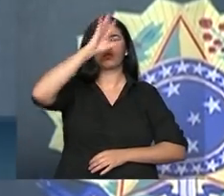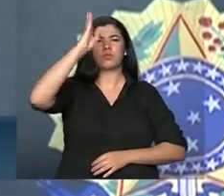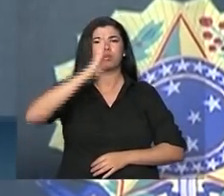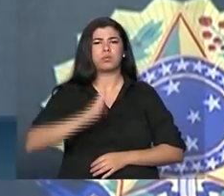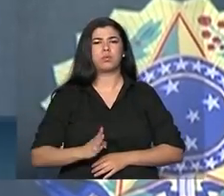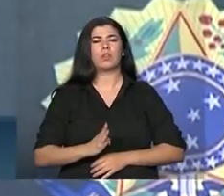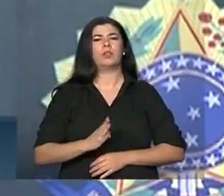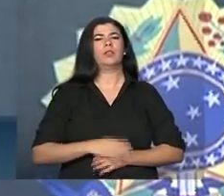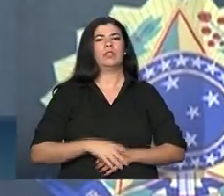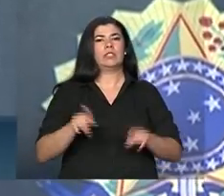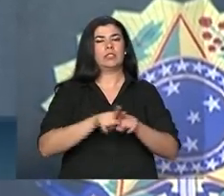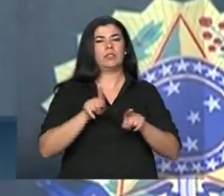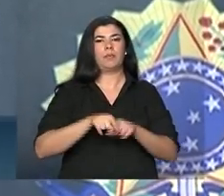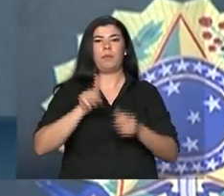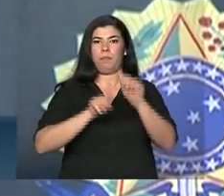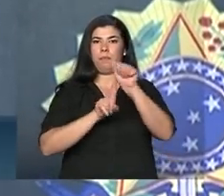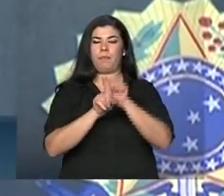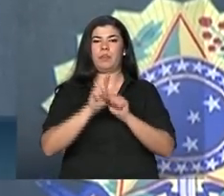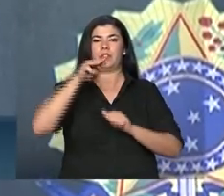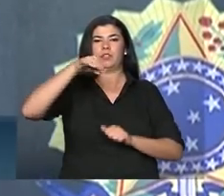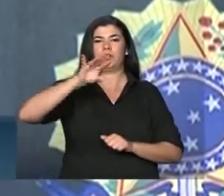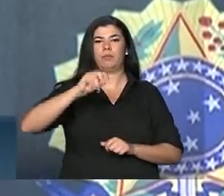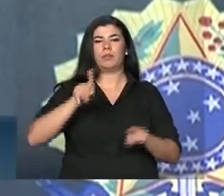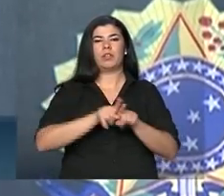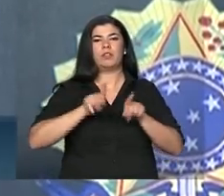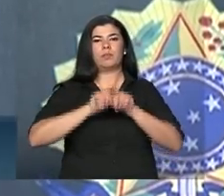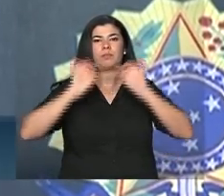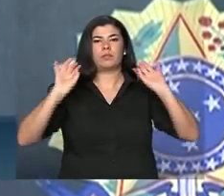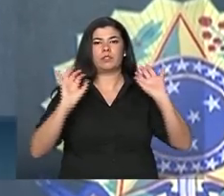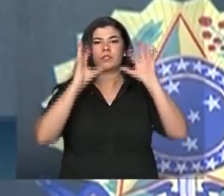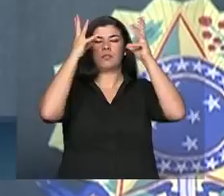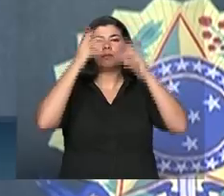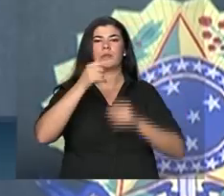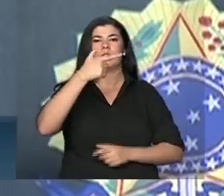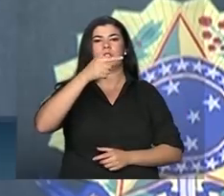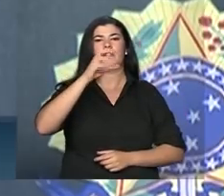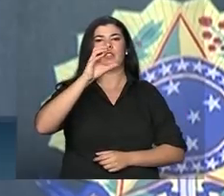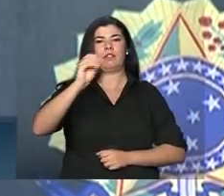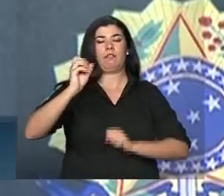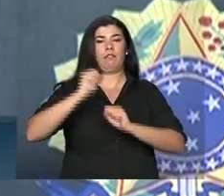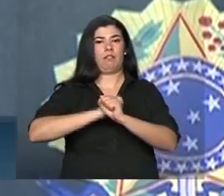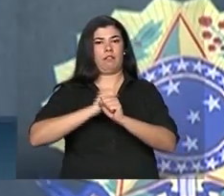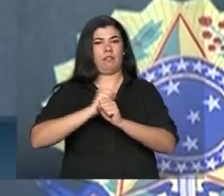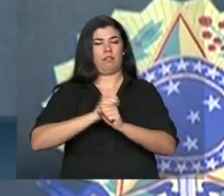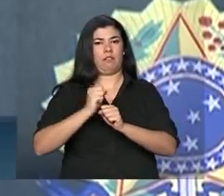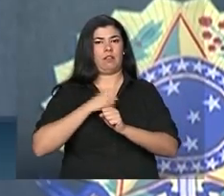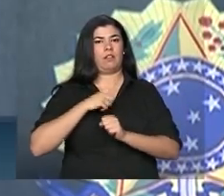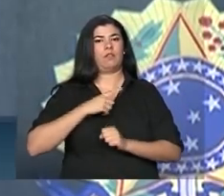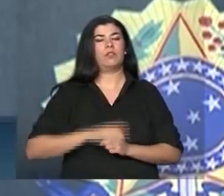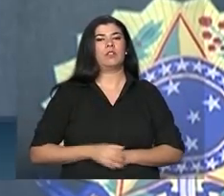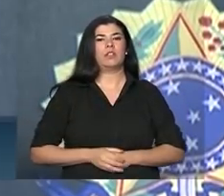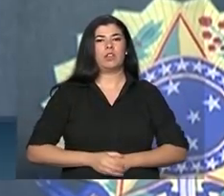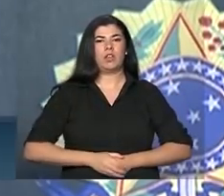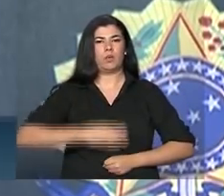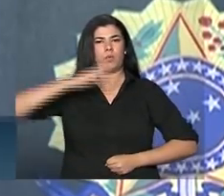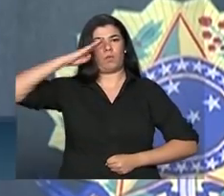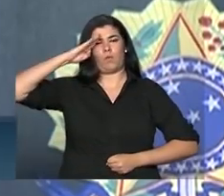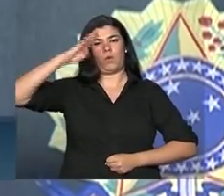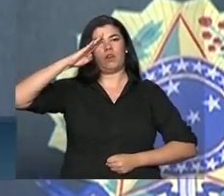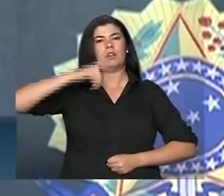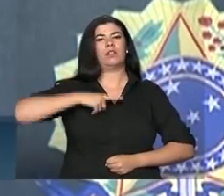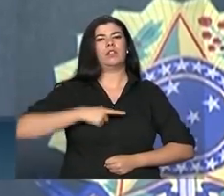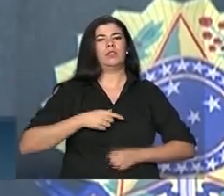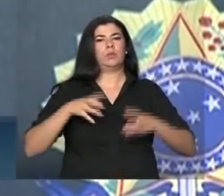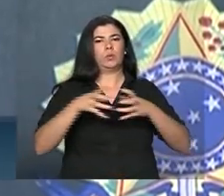país. Em maio, também celebraremos os 70 anos da rendição das tropas alemãs, marco